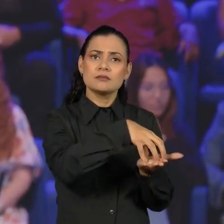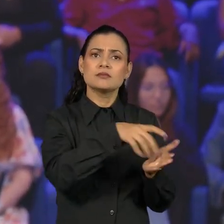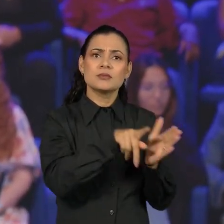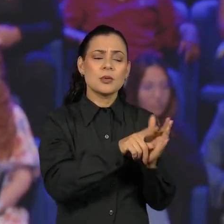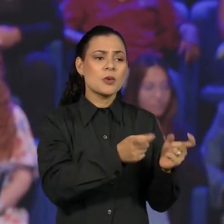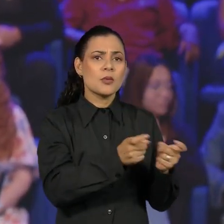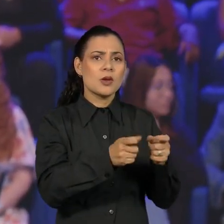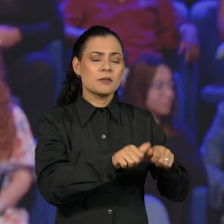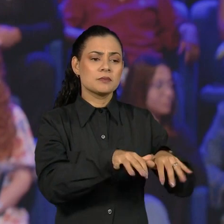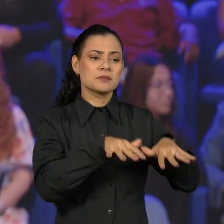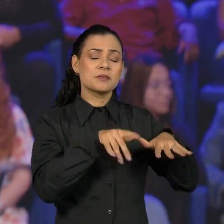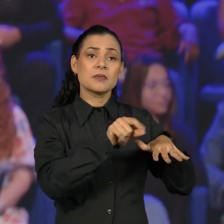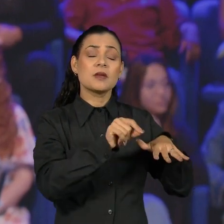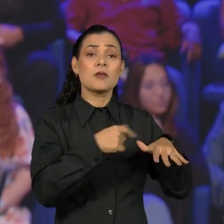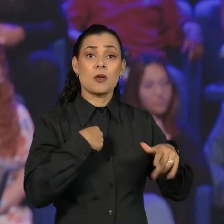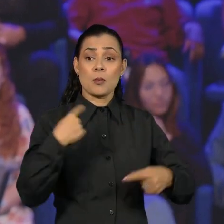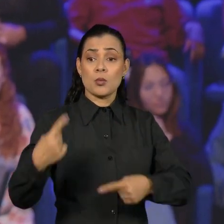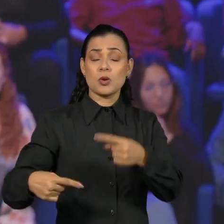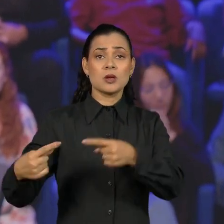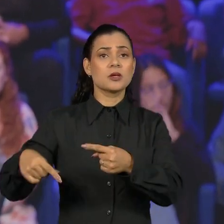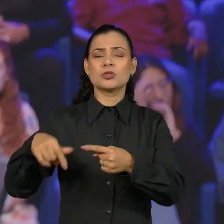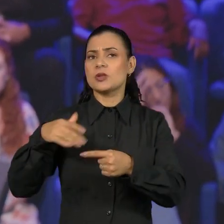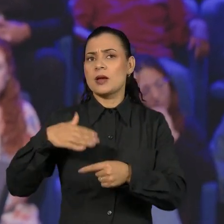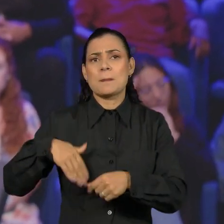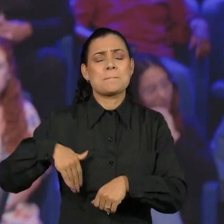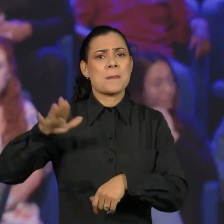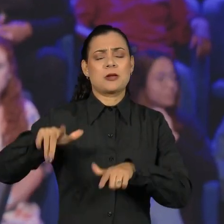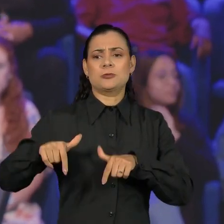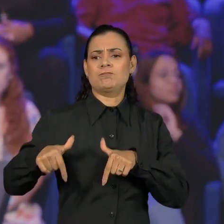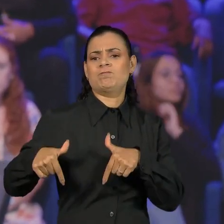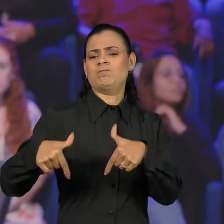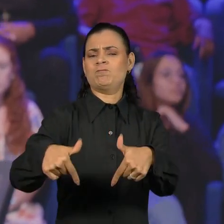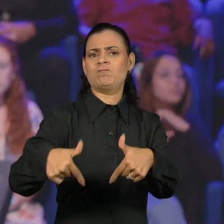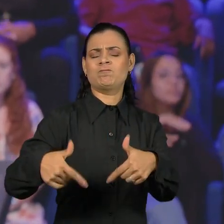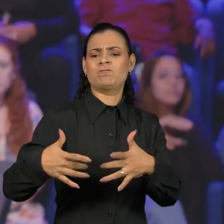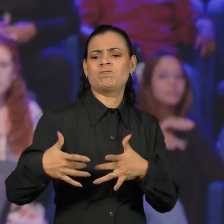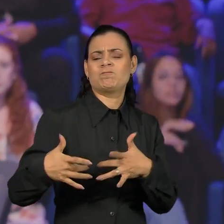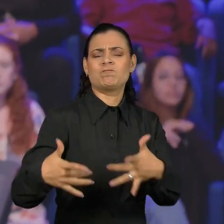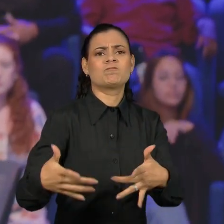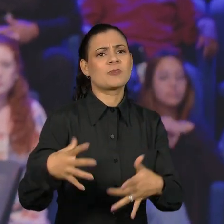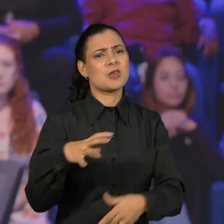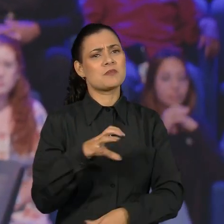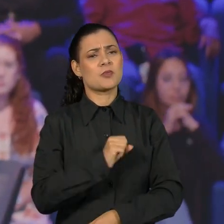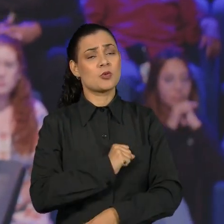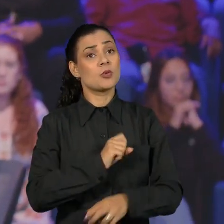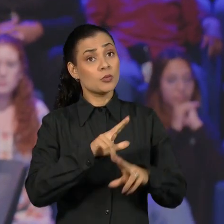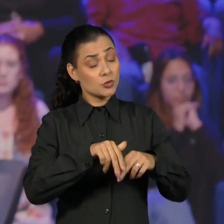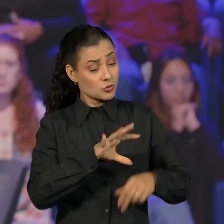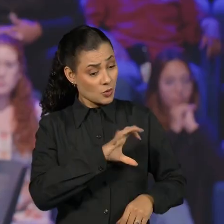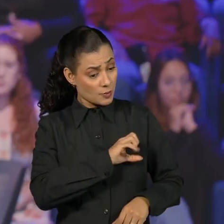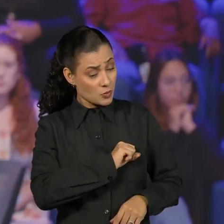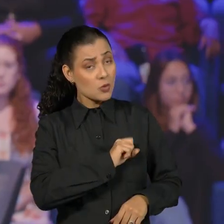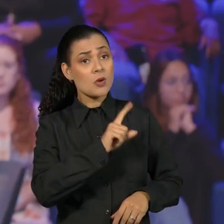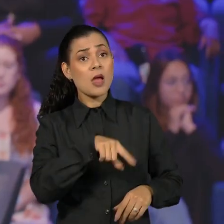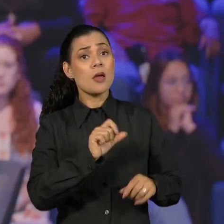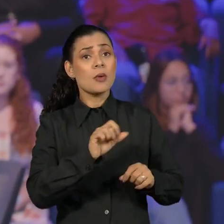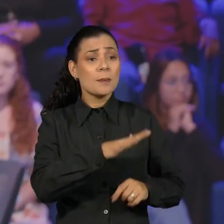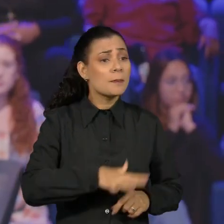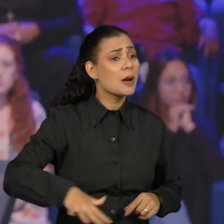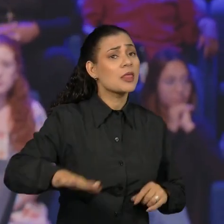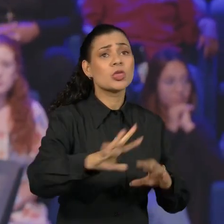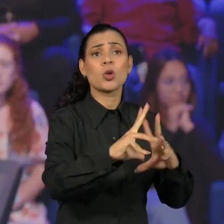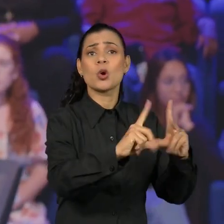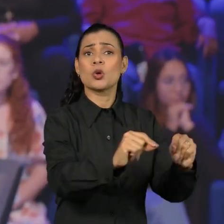forma mais alta, maior de caridade. O amor é político, isso é social, para